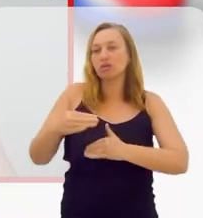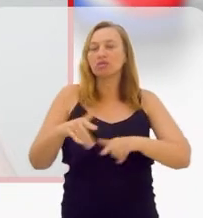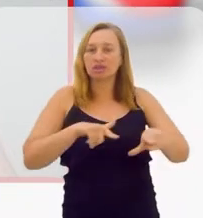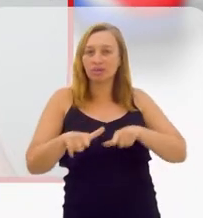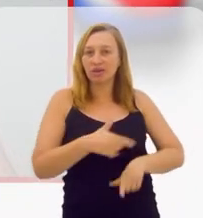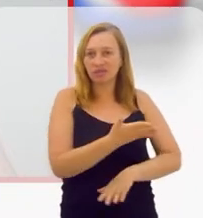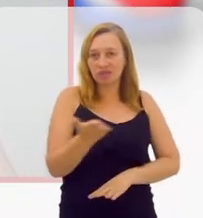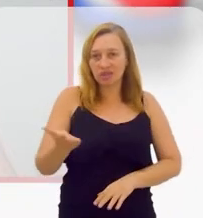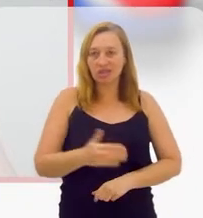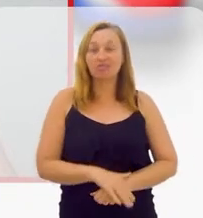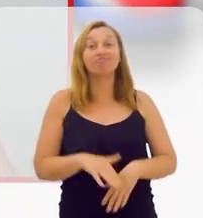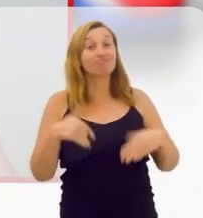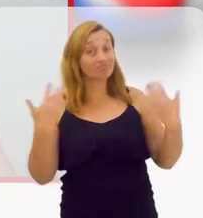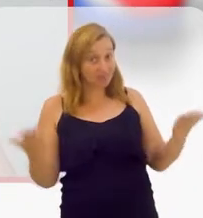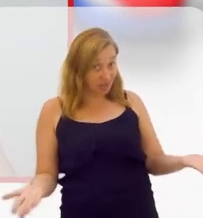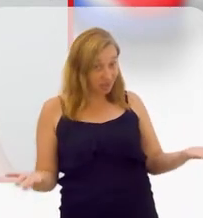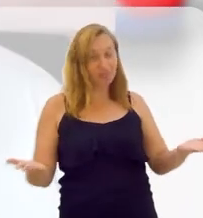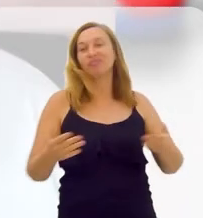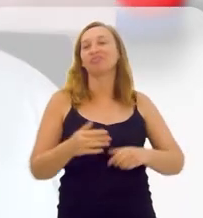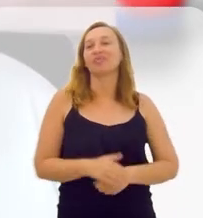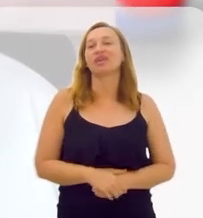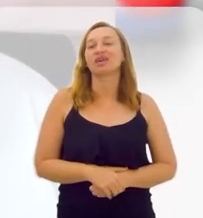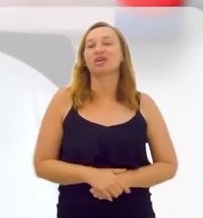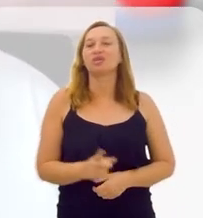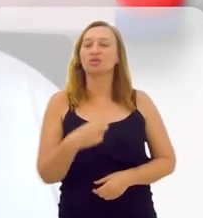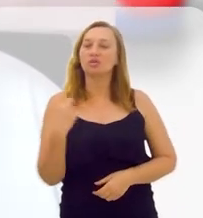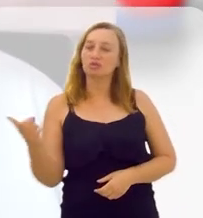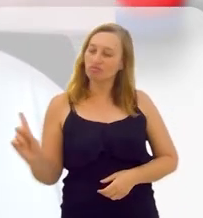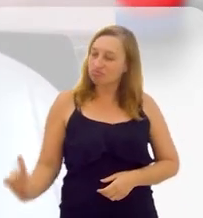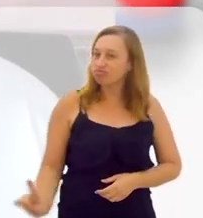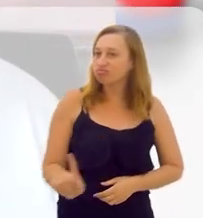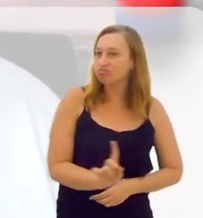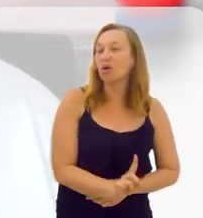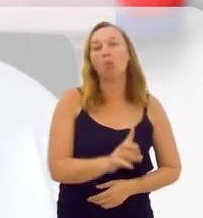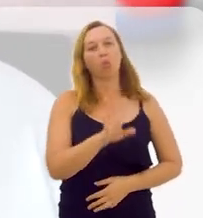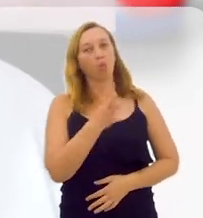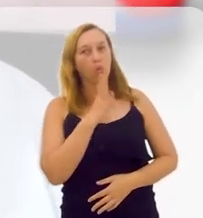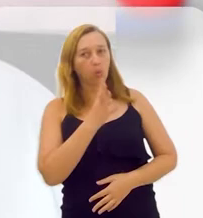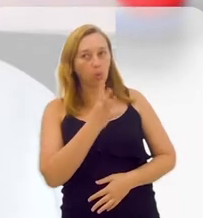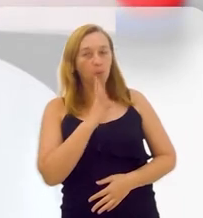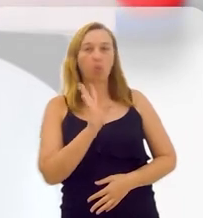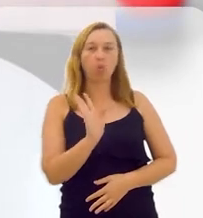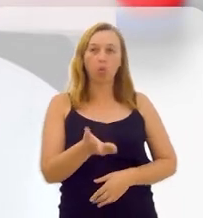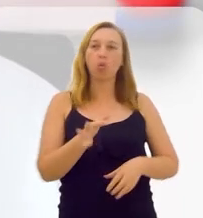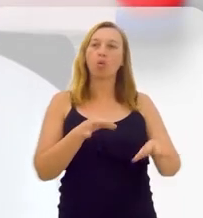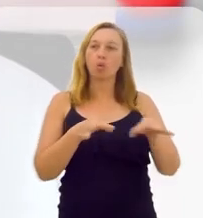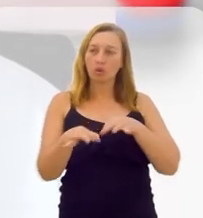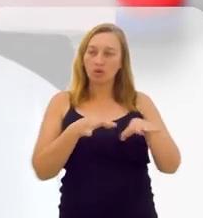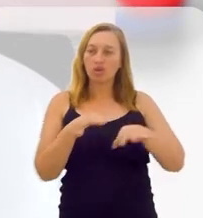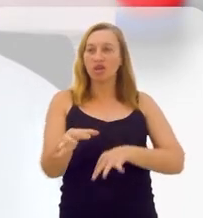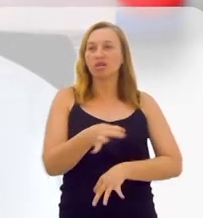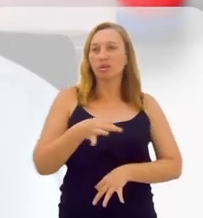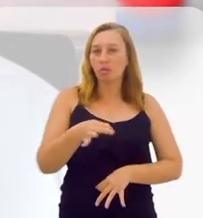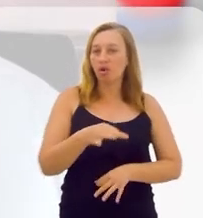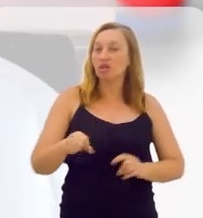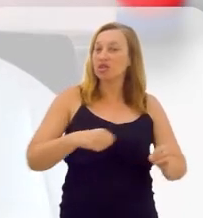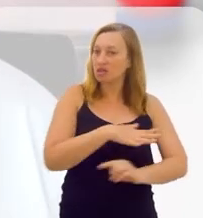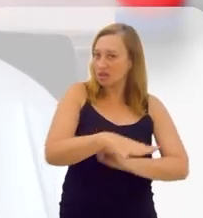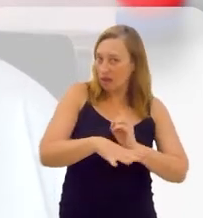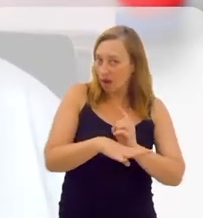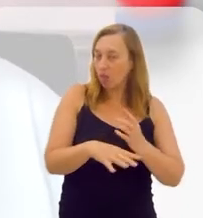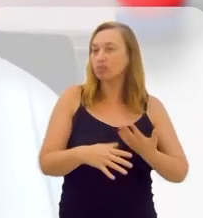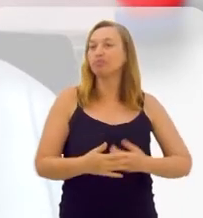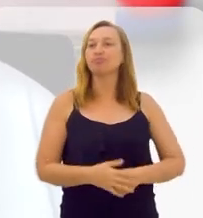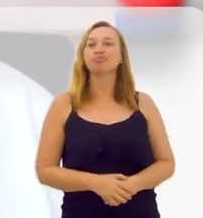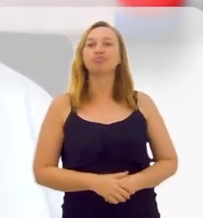aí o negócio de vocês? Então, quando nós viemos para cá, eu já conhecia o projeto da moeda